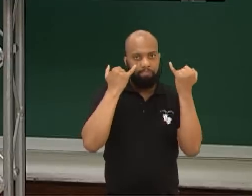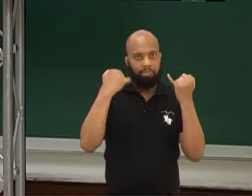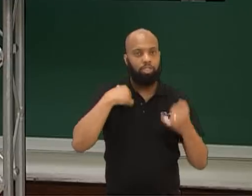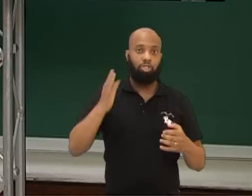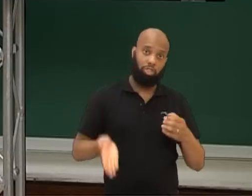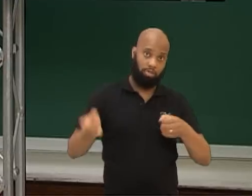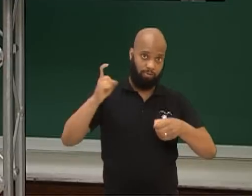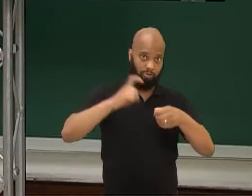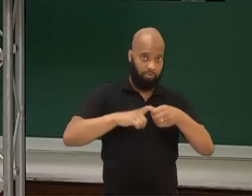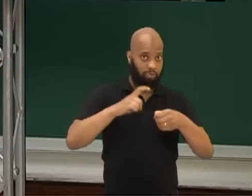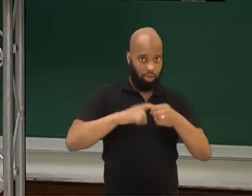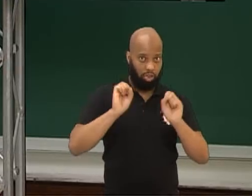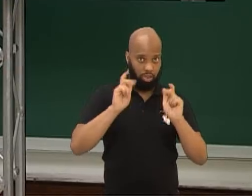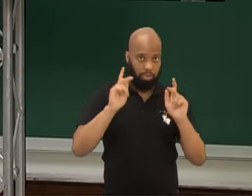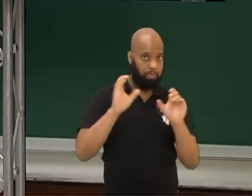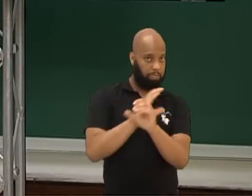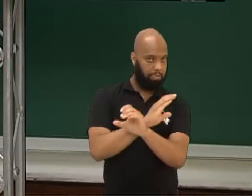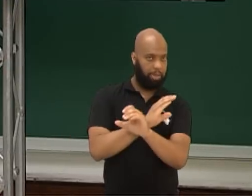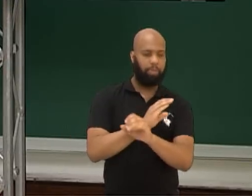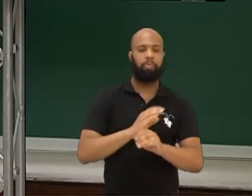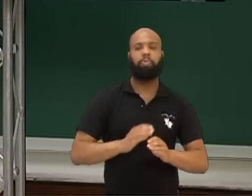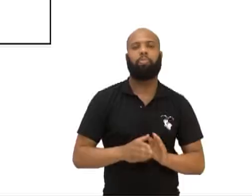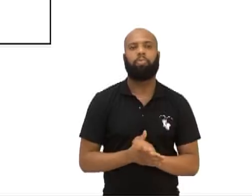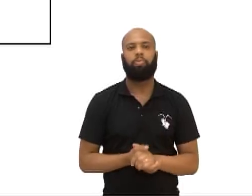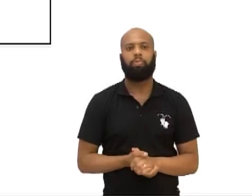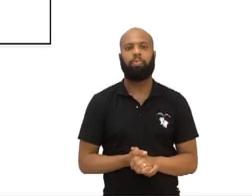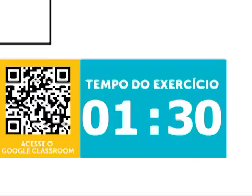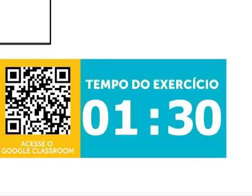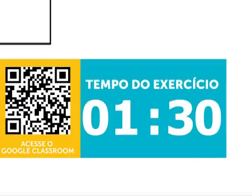com o nosso quadro completinho, tá bom? E já volto.